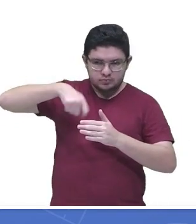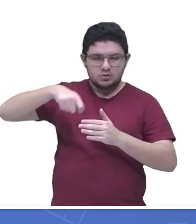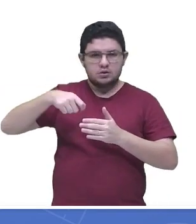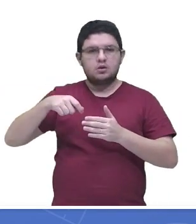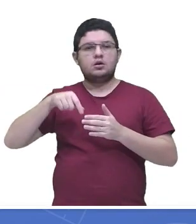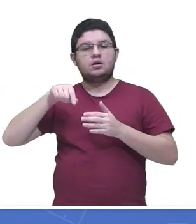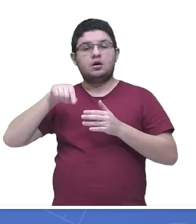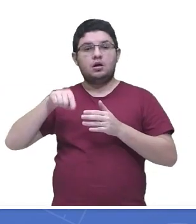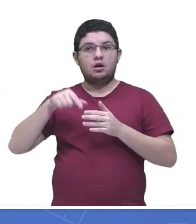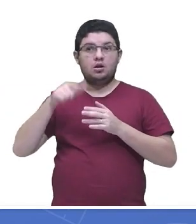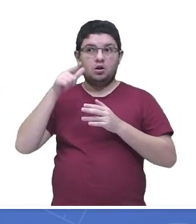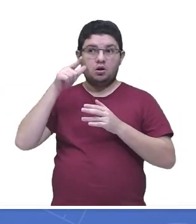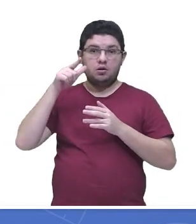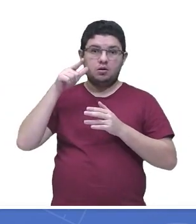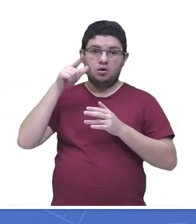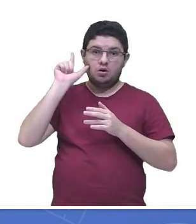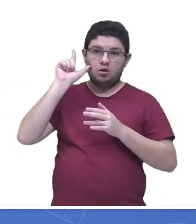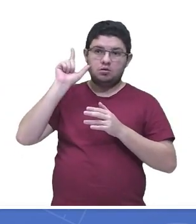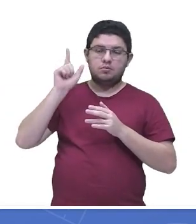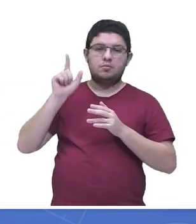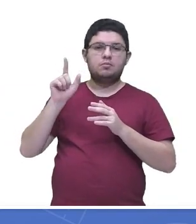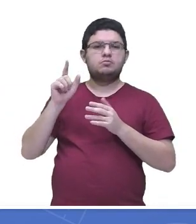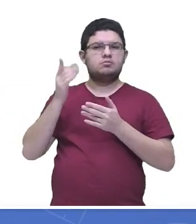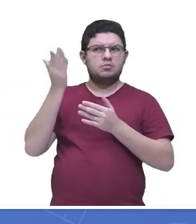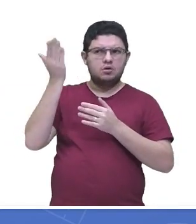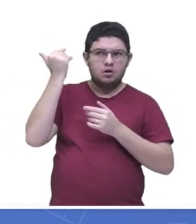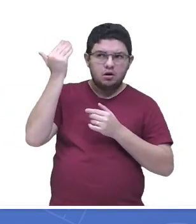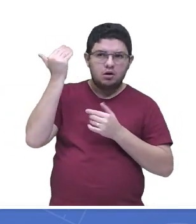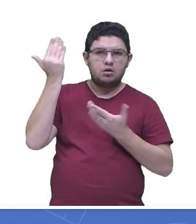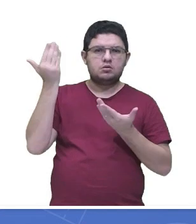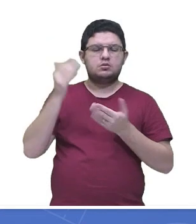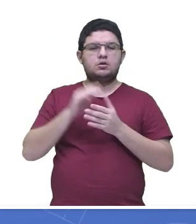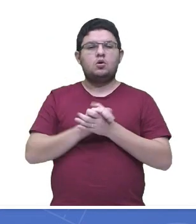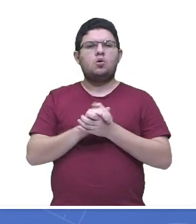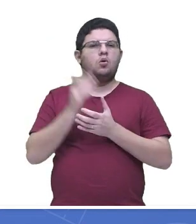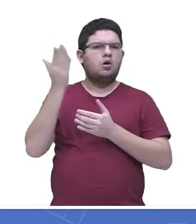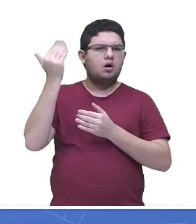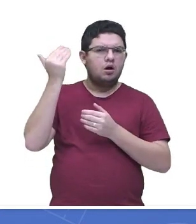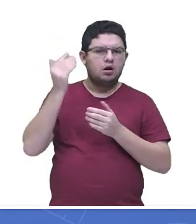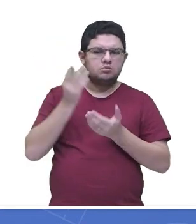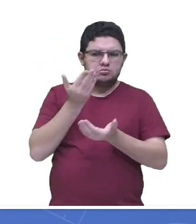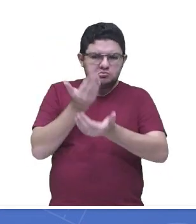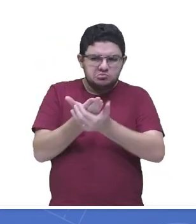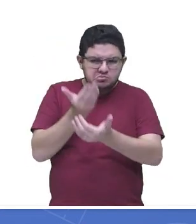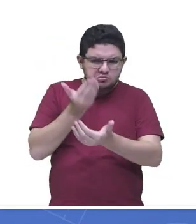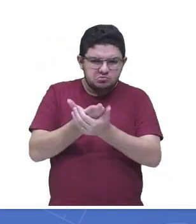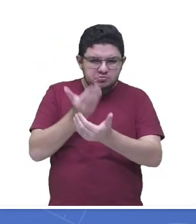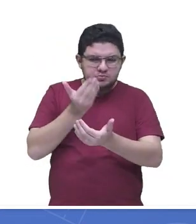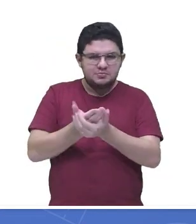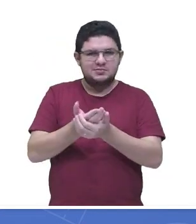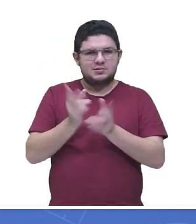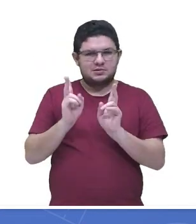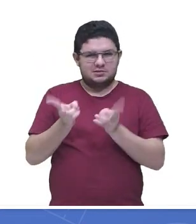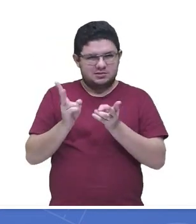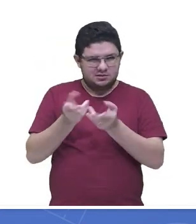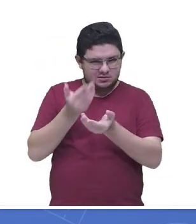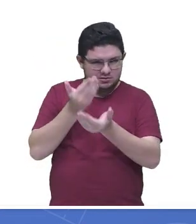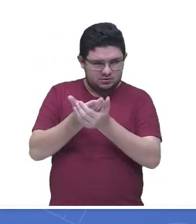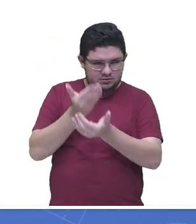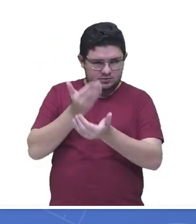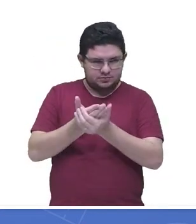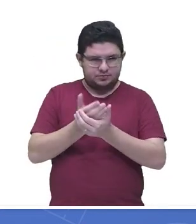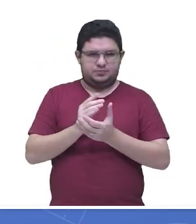estava acontecendo naquele momento no passado. Eu estava estudando, né? Que é isso que vocês fazem muito. Eu estava estudando,